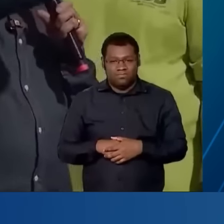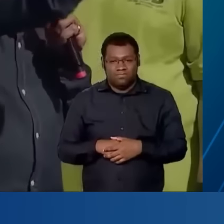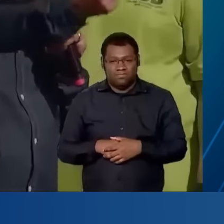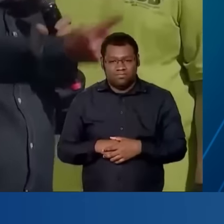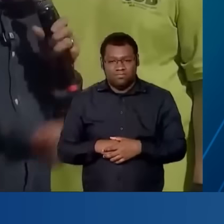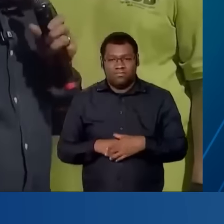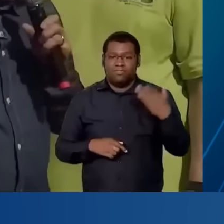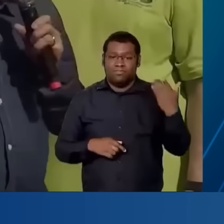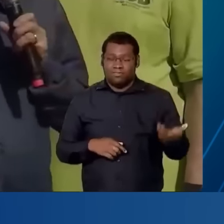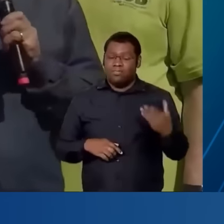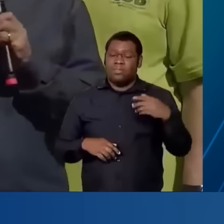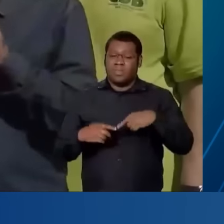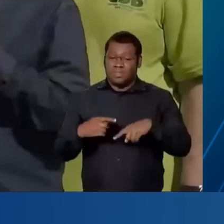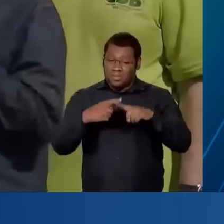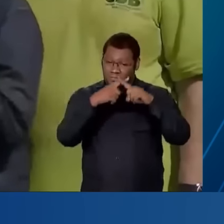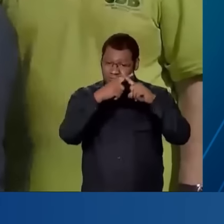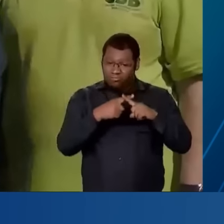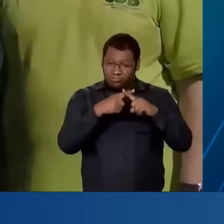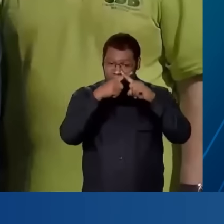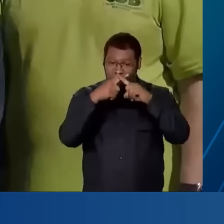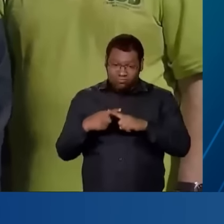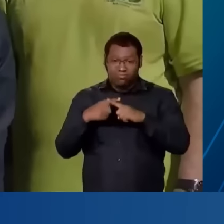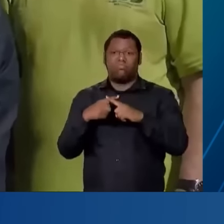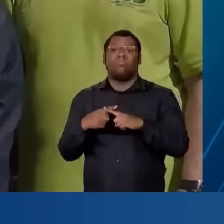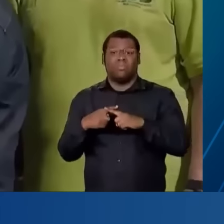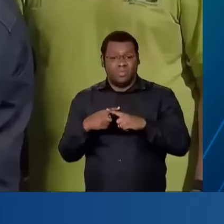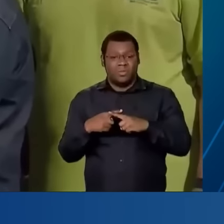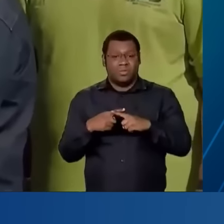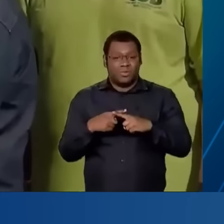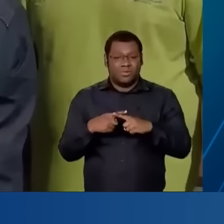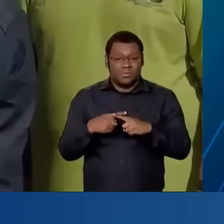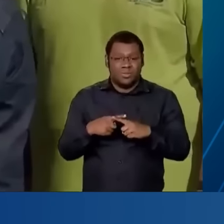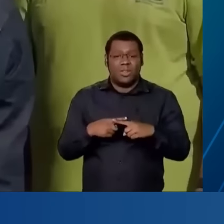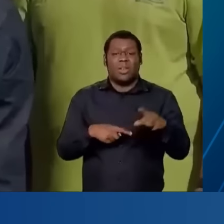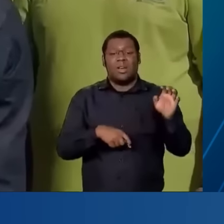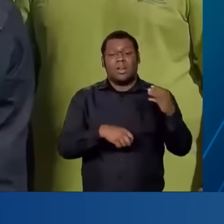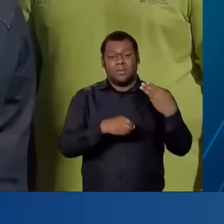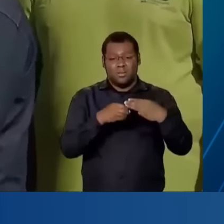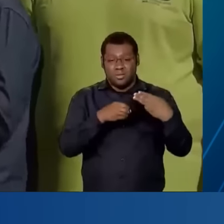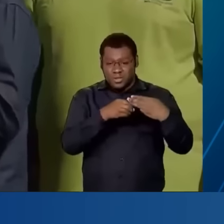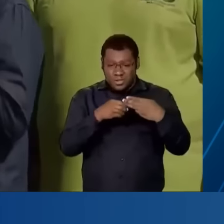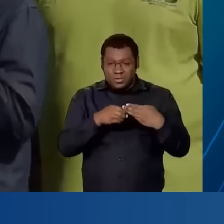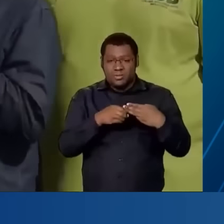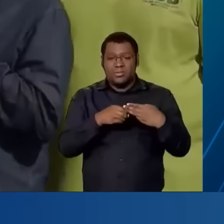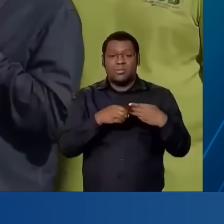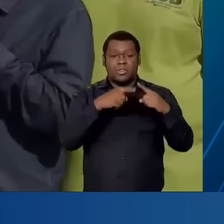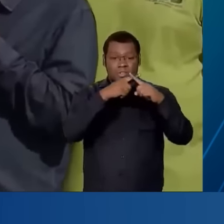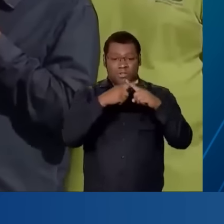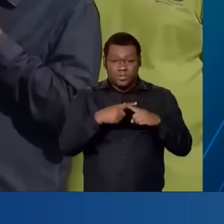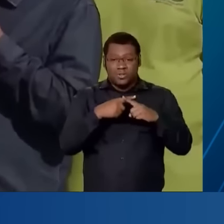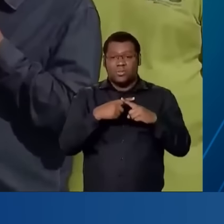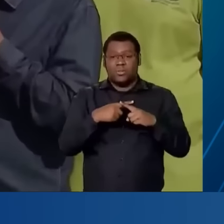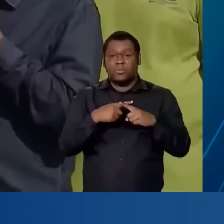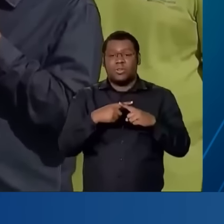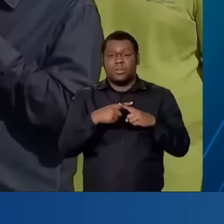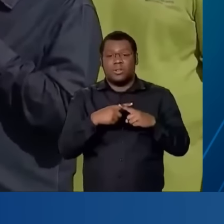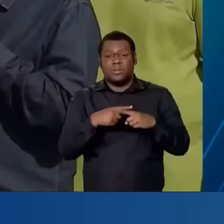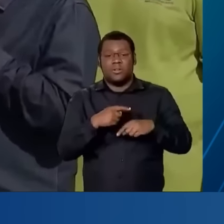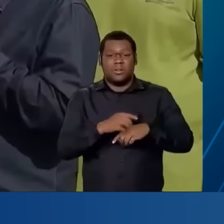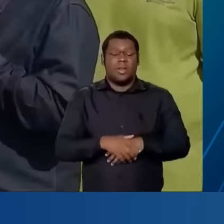adversário estadual, ele está disputando contra o nosso adversário municipal. Então ele está enfrentando